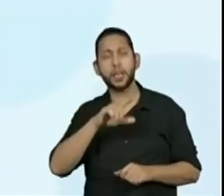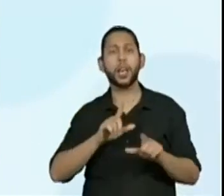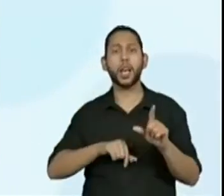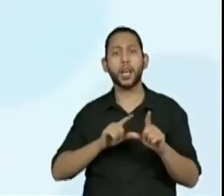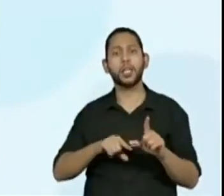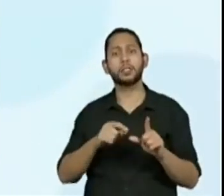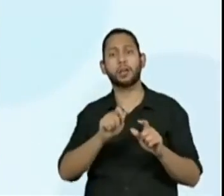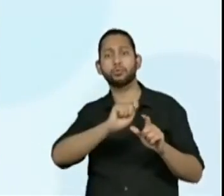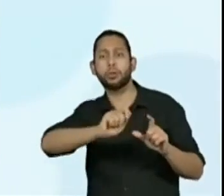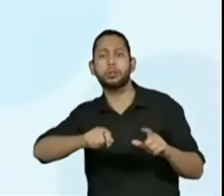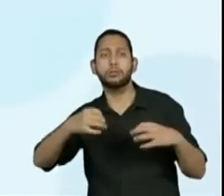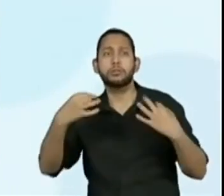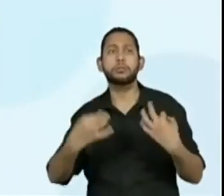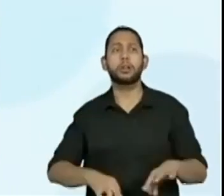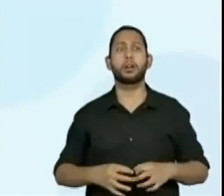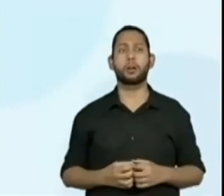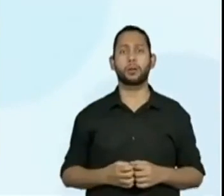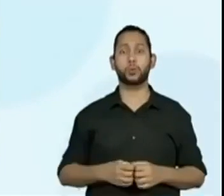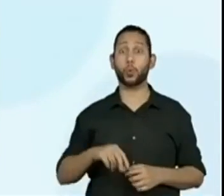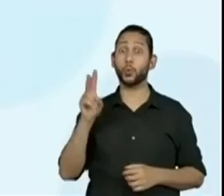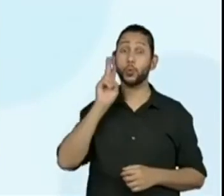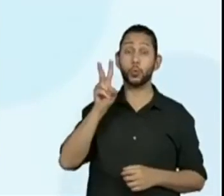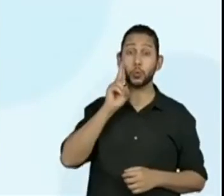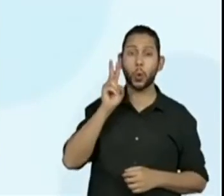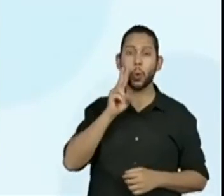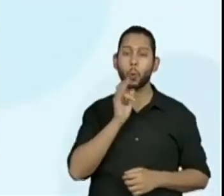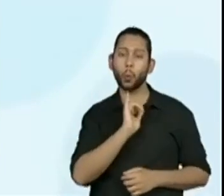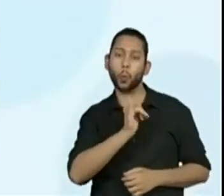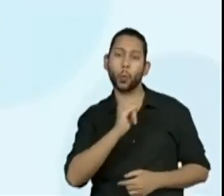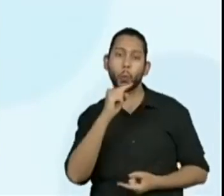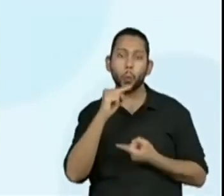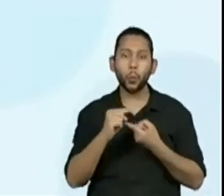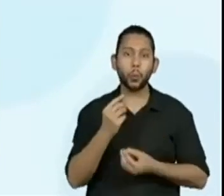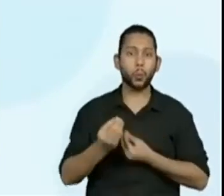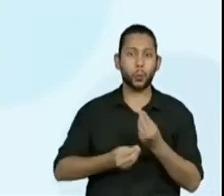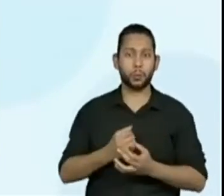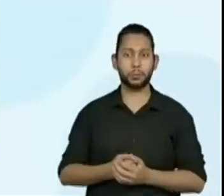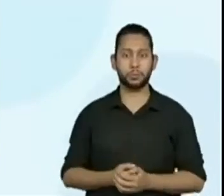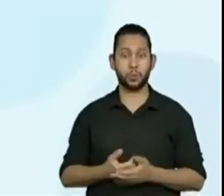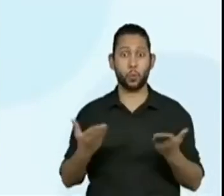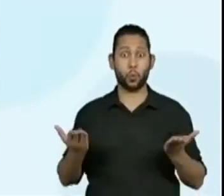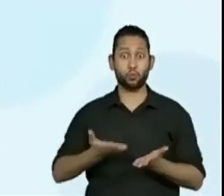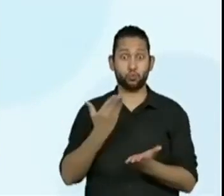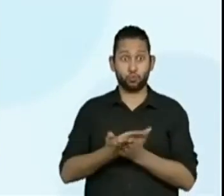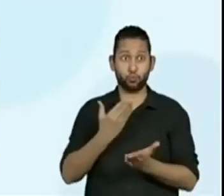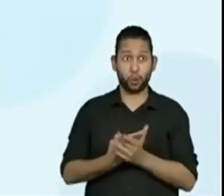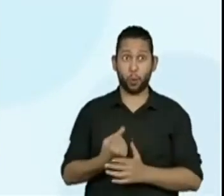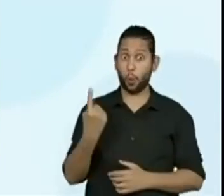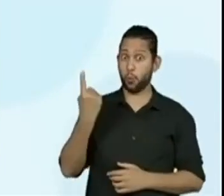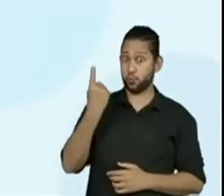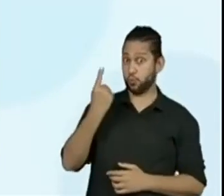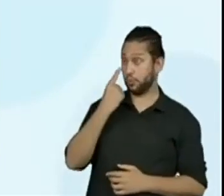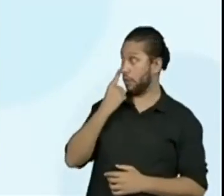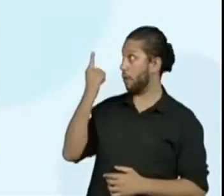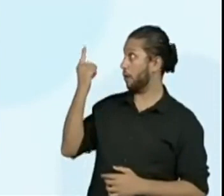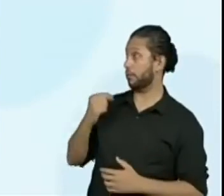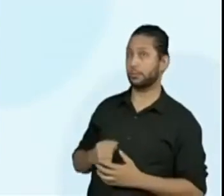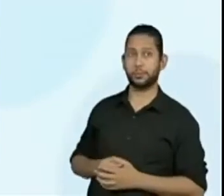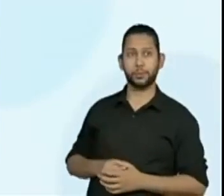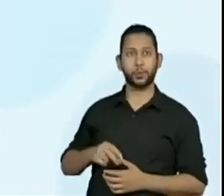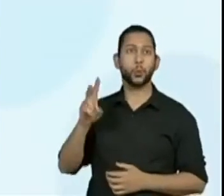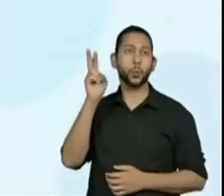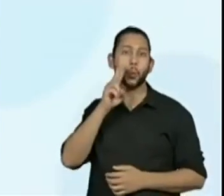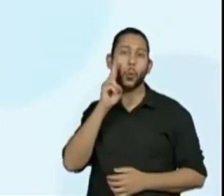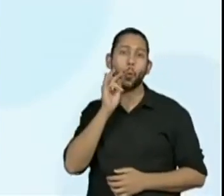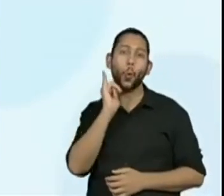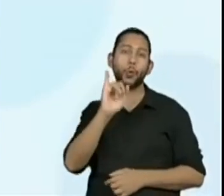trabalhar como que os contos se apresentam. Então, a nossa aula 1 hoje está aqui, ó. Contos